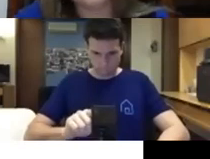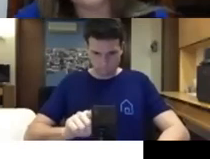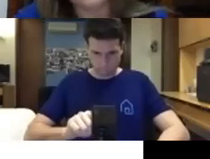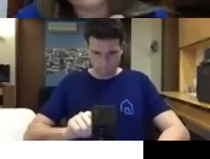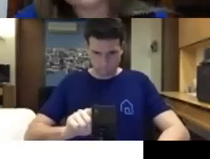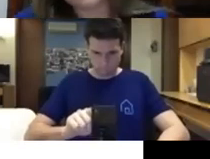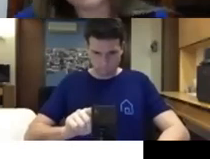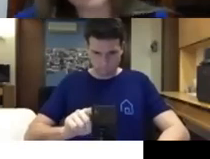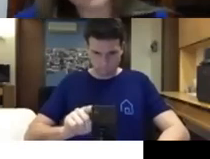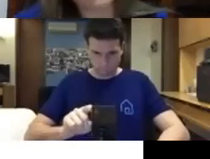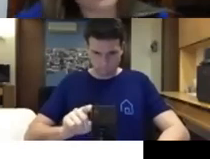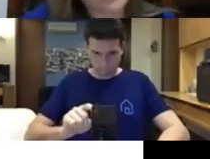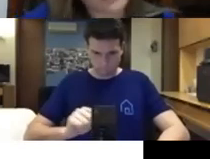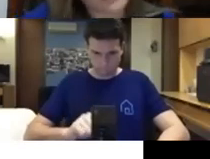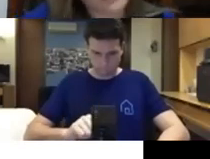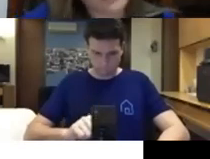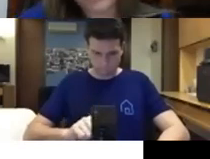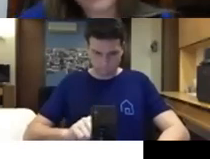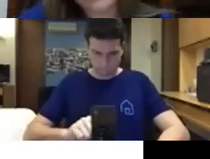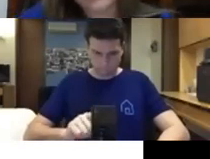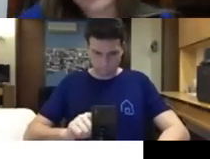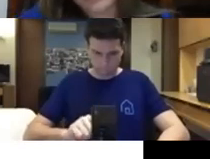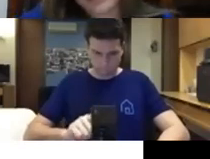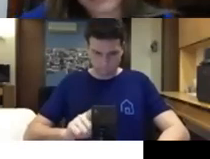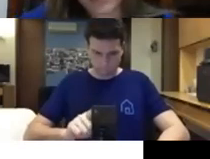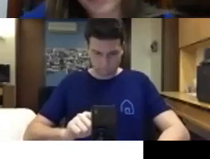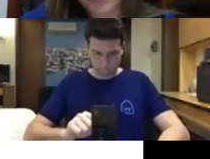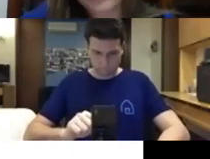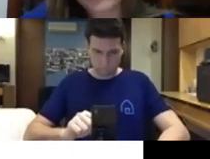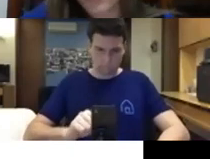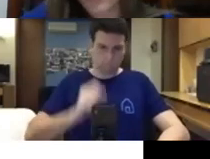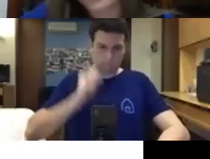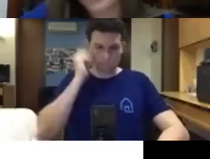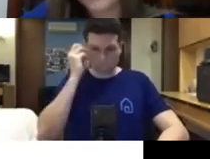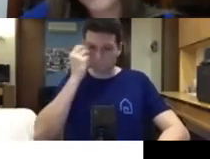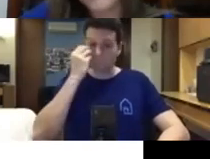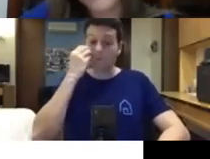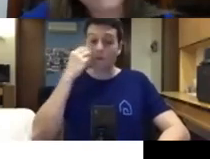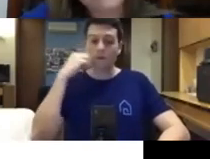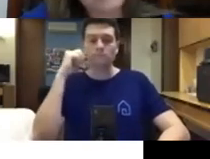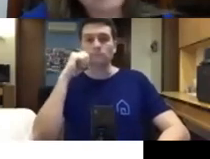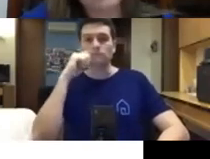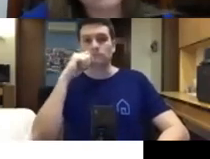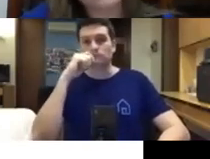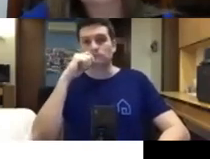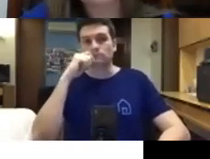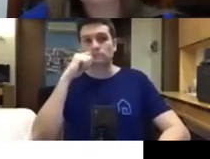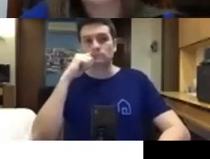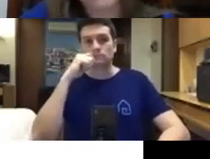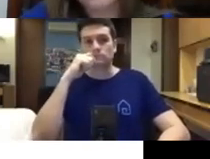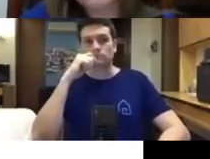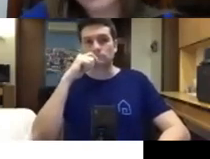Como eu vou determinar essas temperaturas, né? Num primeiro momento, assim, que for muito bom de olho aí, numa